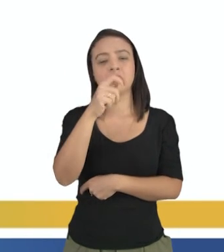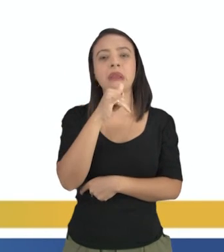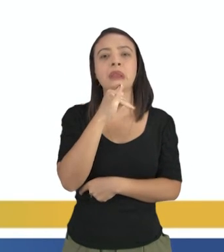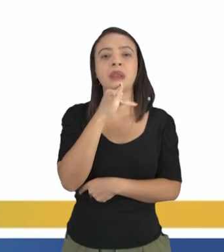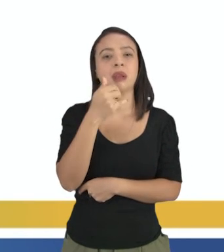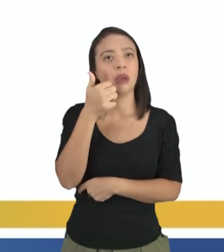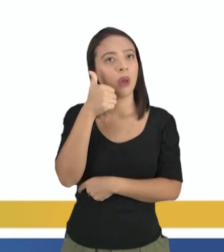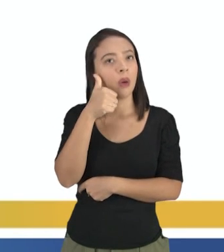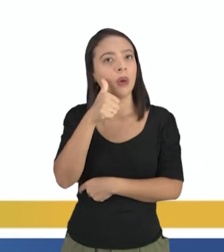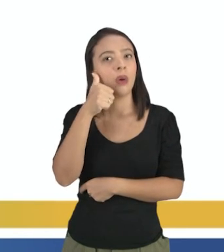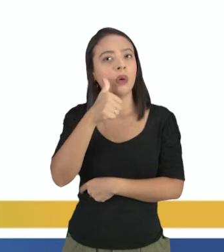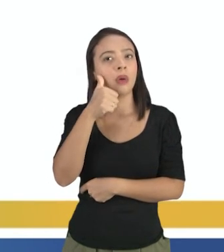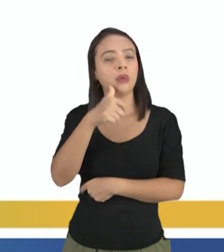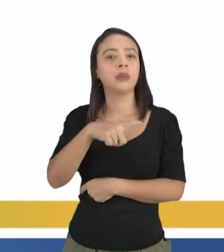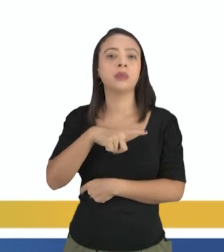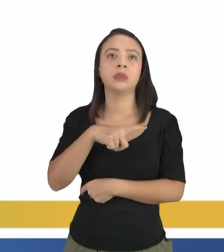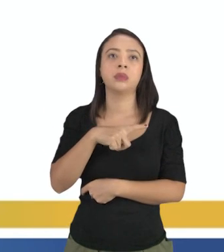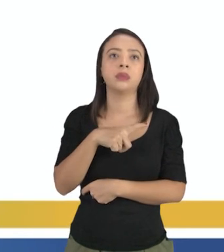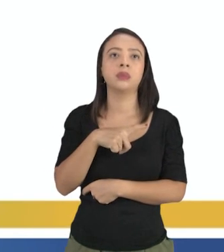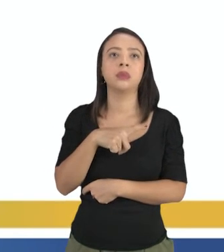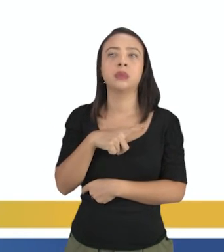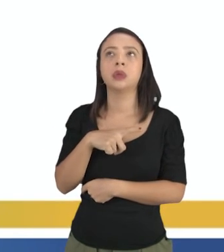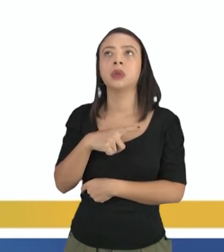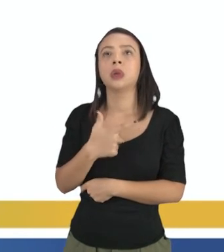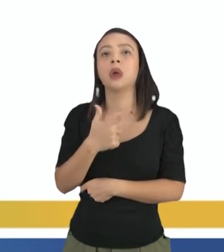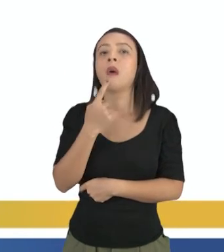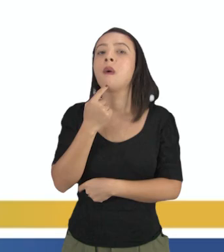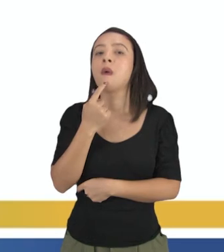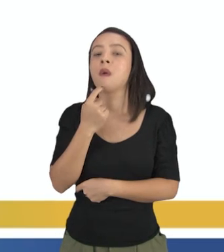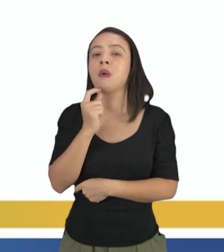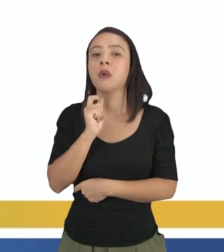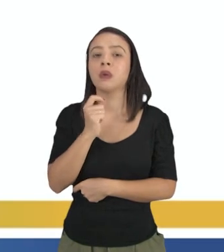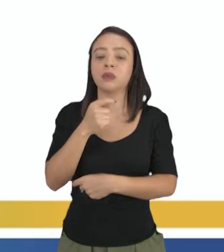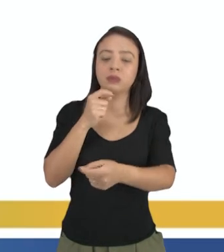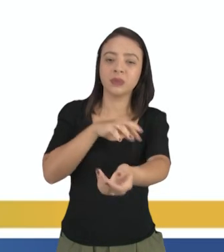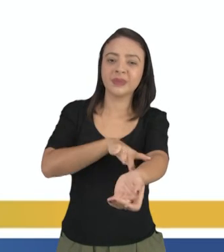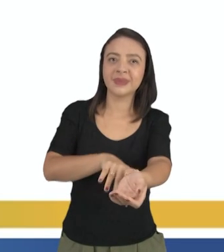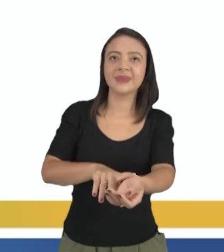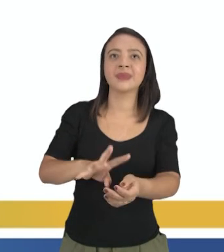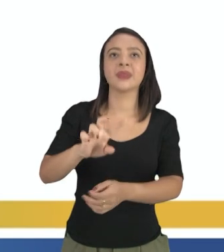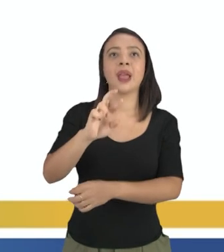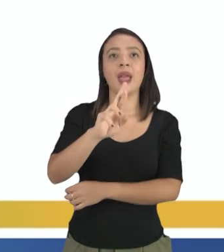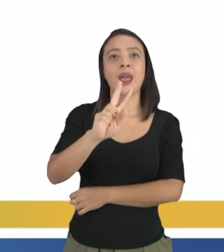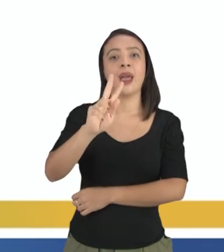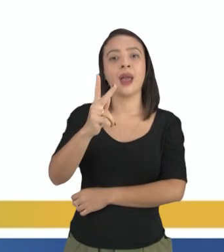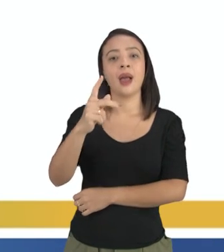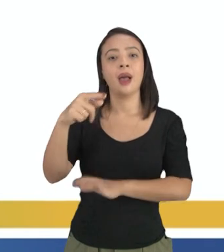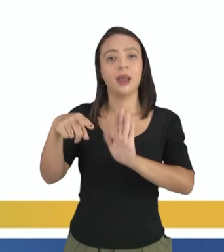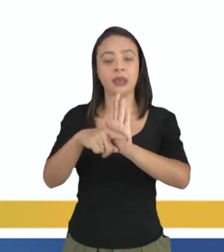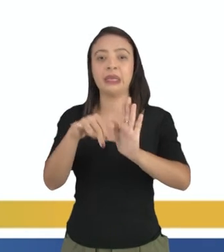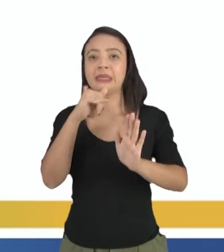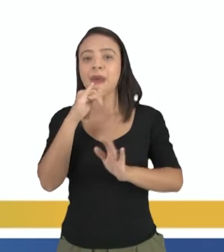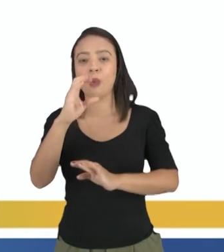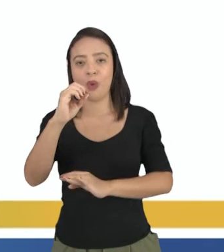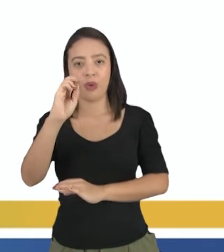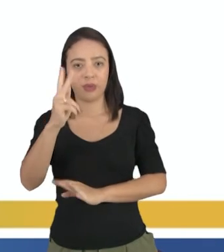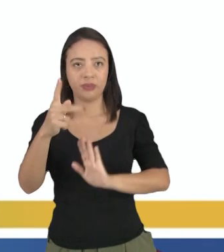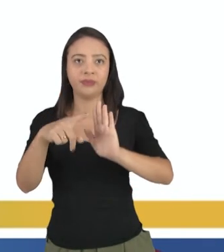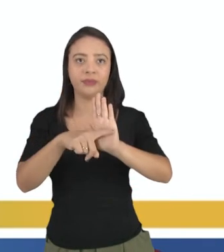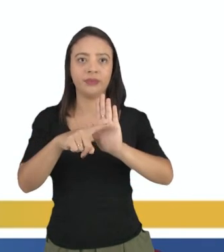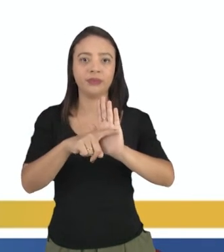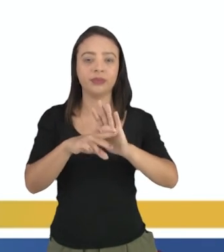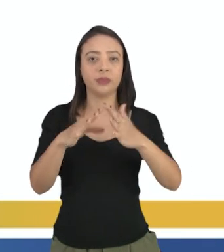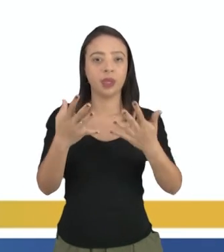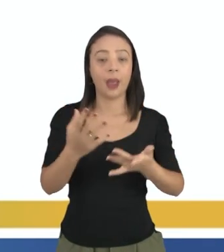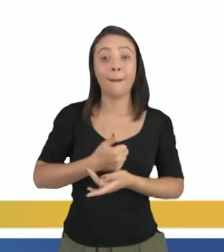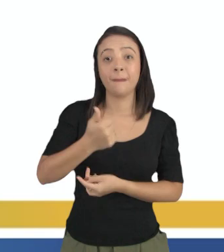mulher ela tem, por exemplo, o sangue com RH negativo, ou seja, um O negativo da vida. Na